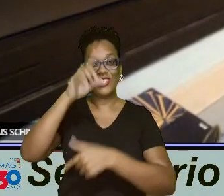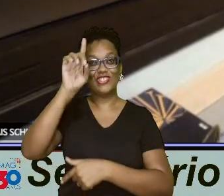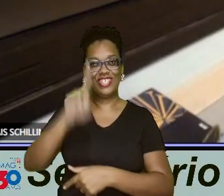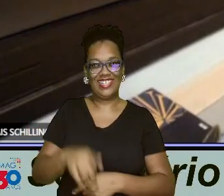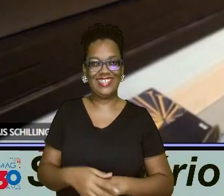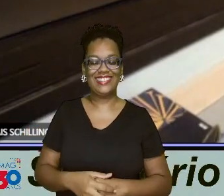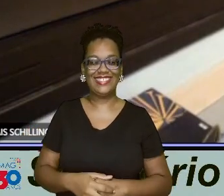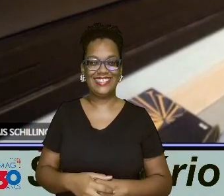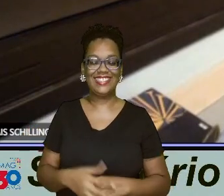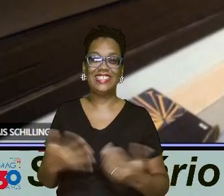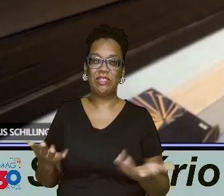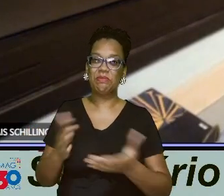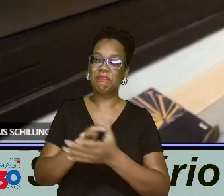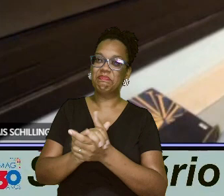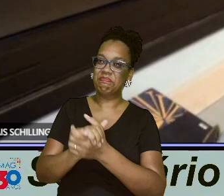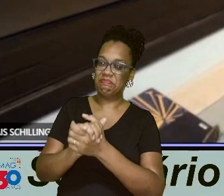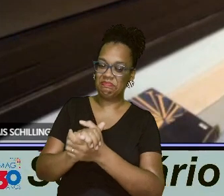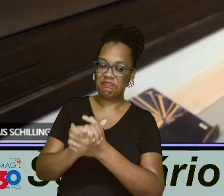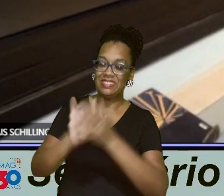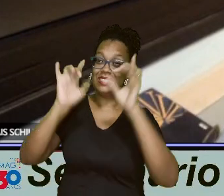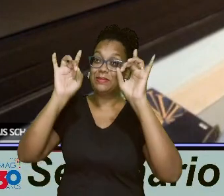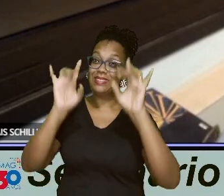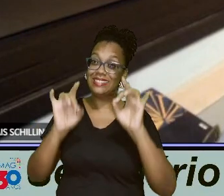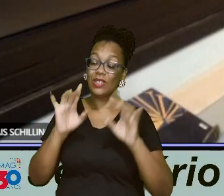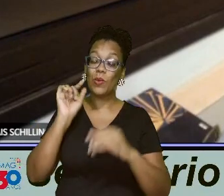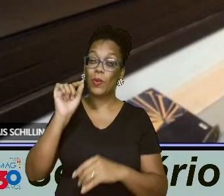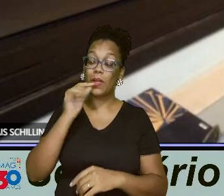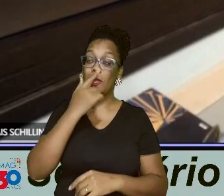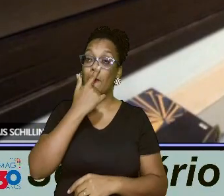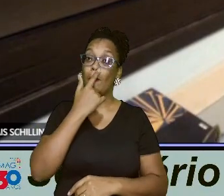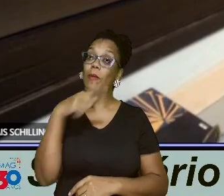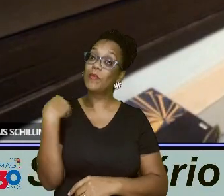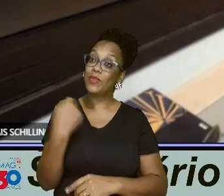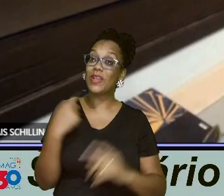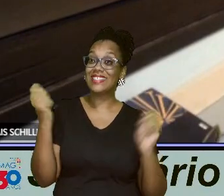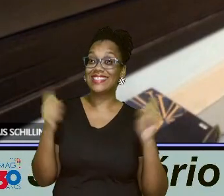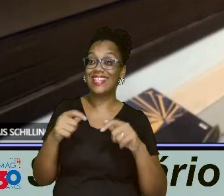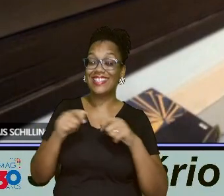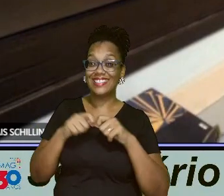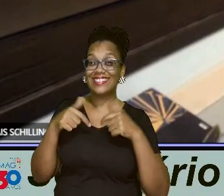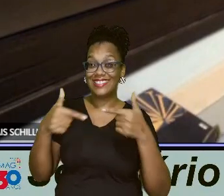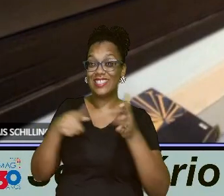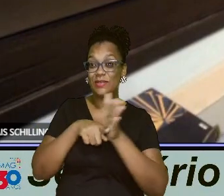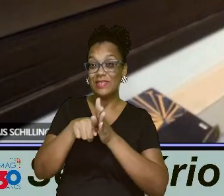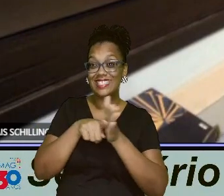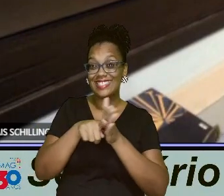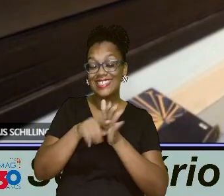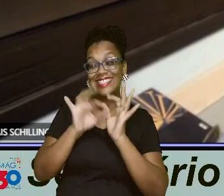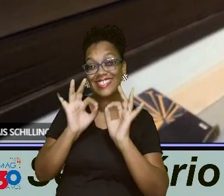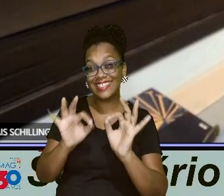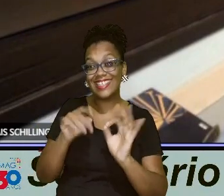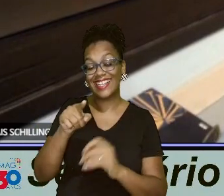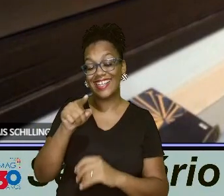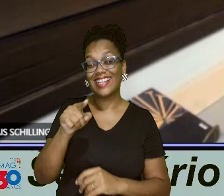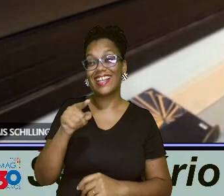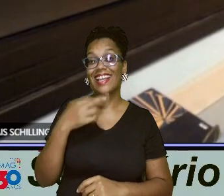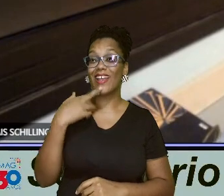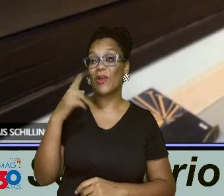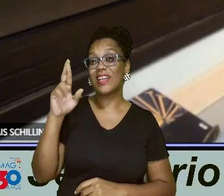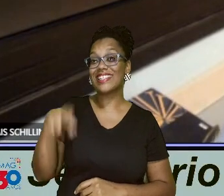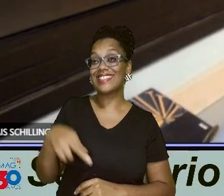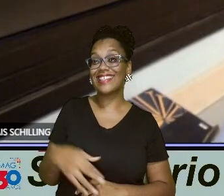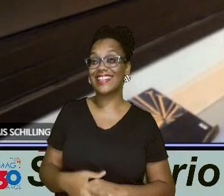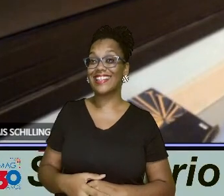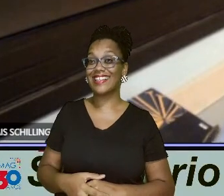Então, queria cumprimentar, e especialmente eu acho que o que nós podemos fazer quando vamos fazer pesquisa é justamente reconhecer